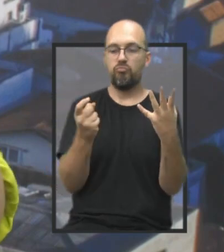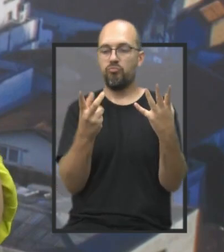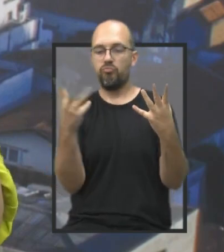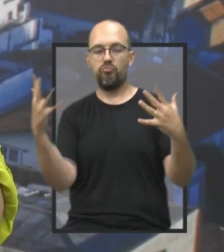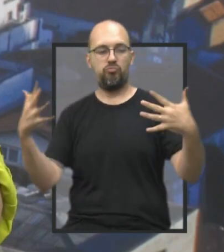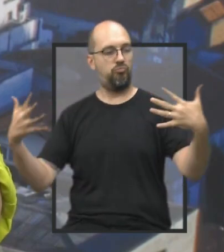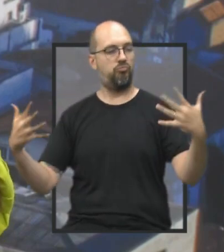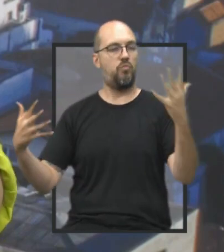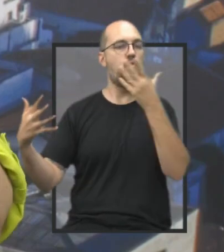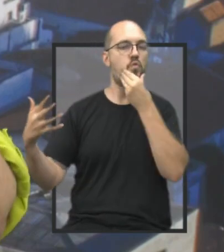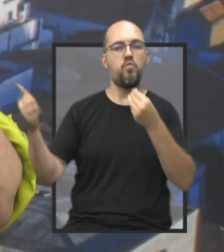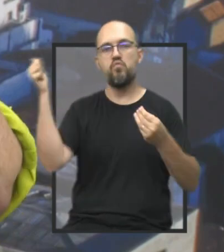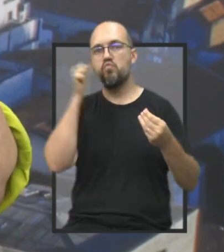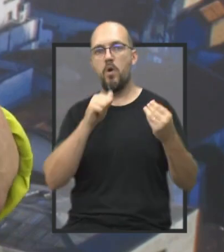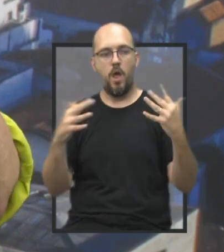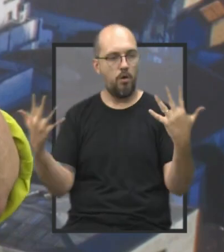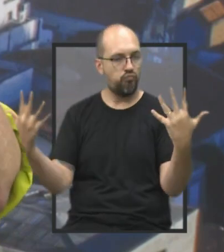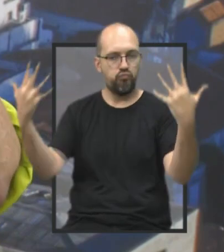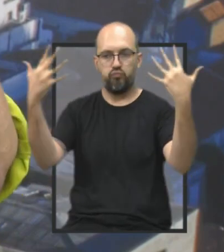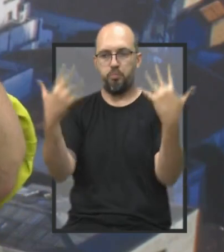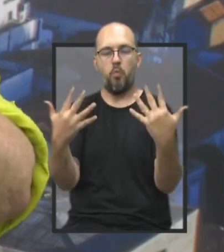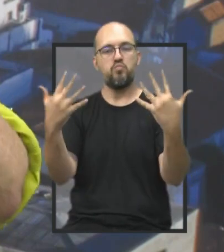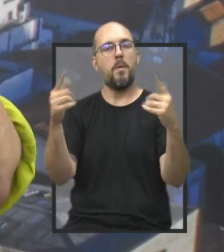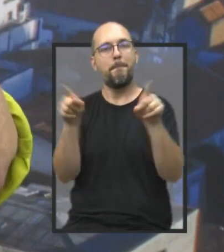bem mais composta de mulheres